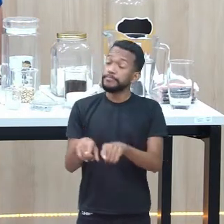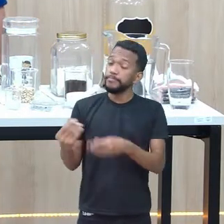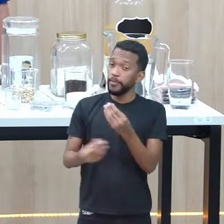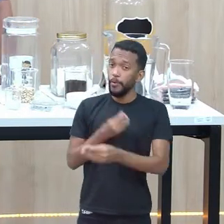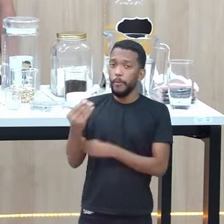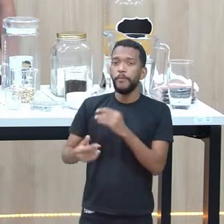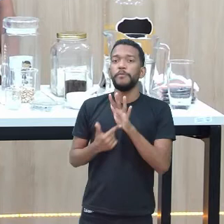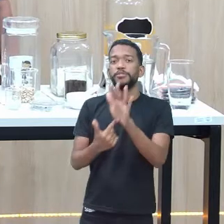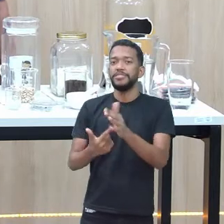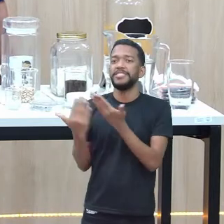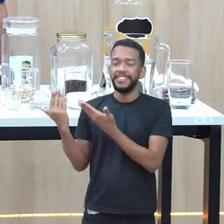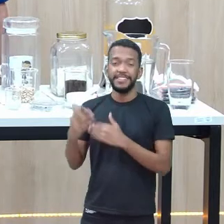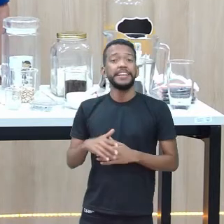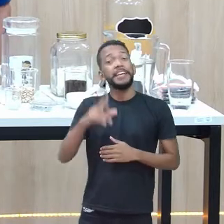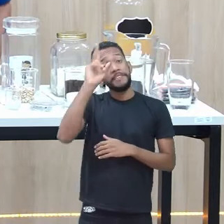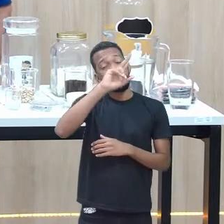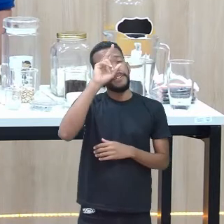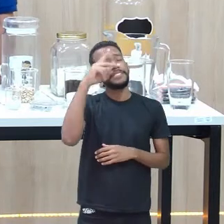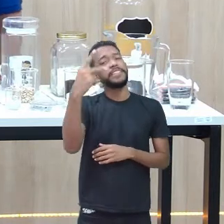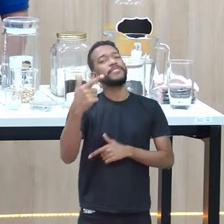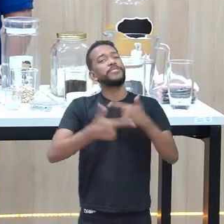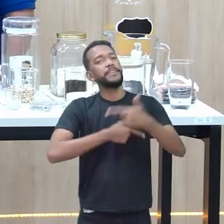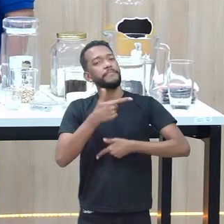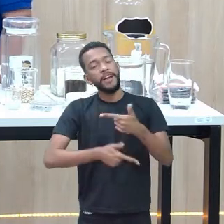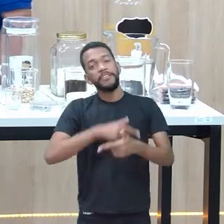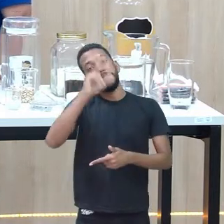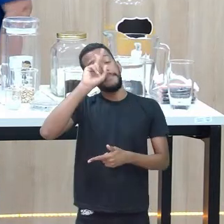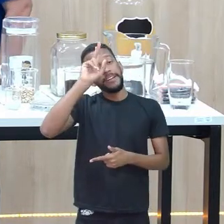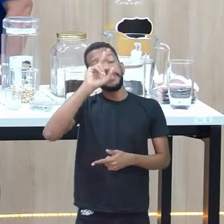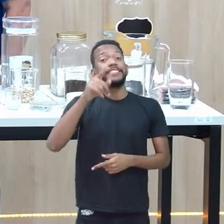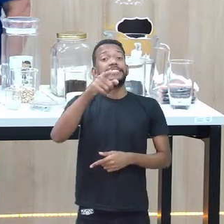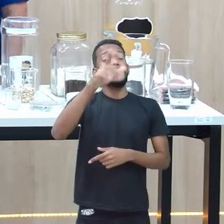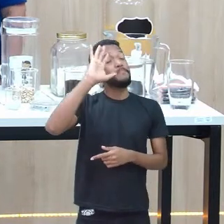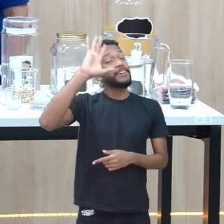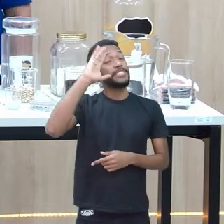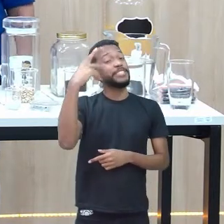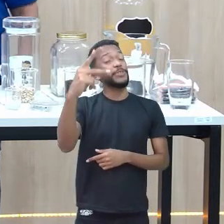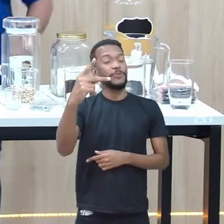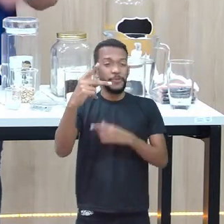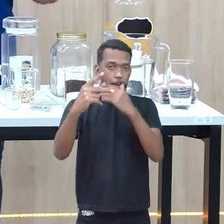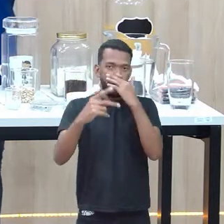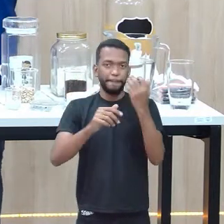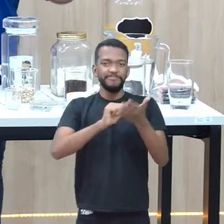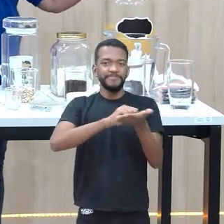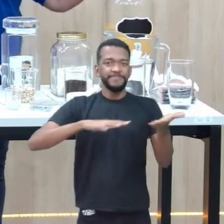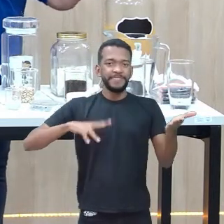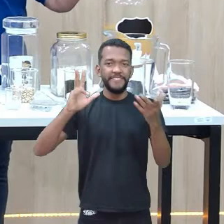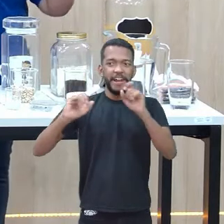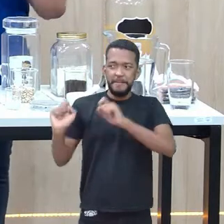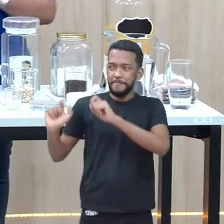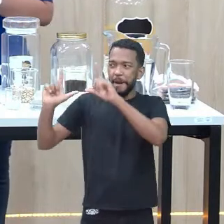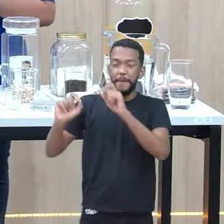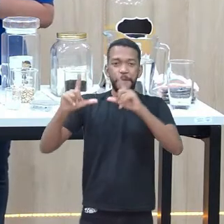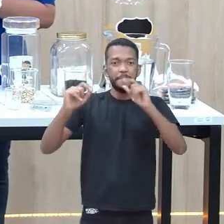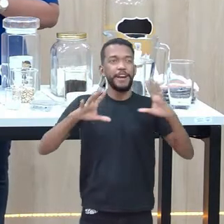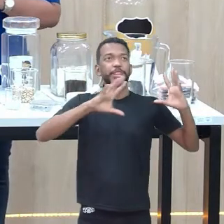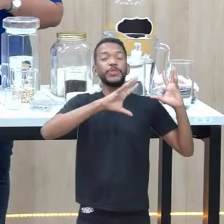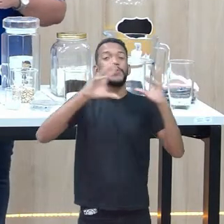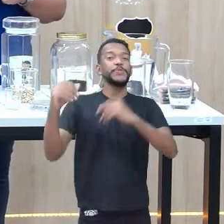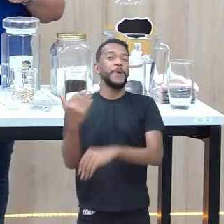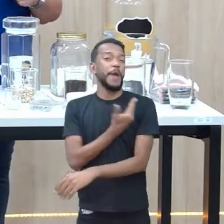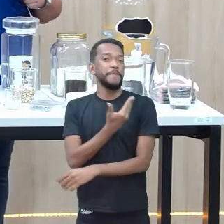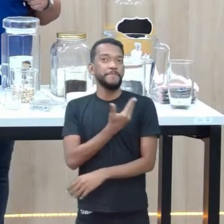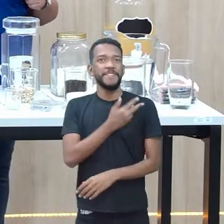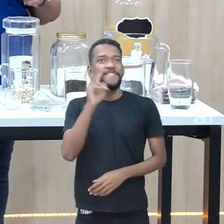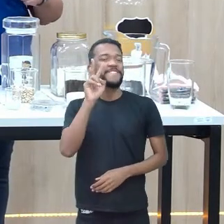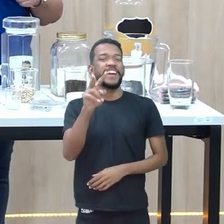aqui. Imagina o seu trabalho, imagina a sua atividade sendo exposta aqui na nossa tela para todos os colegas da Rede V.